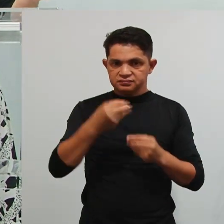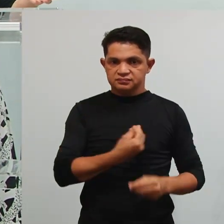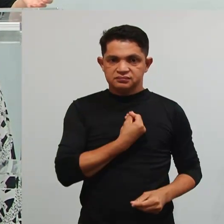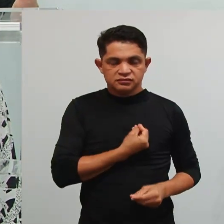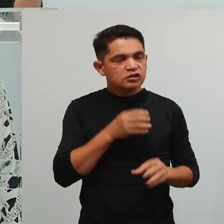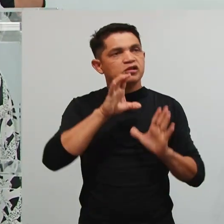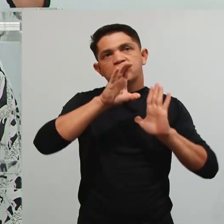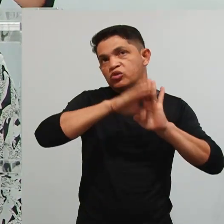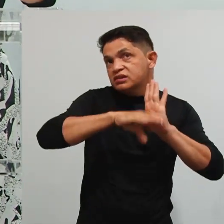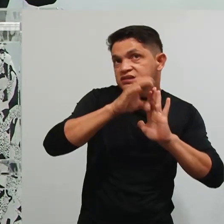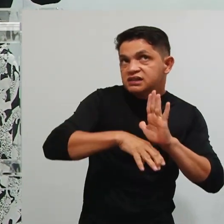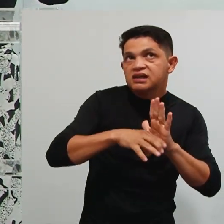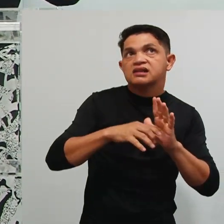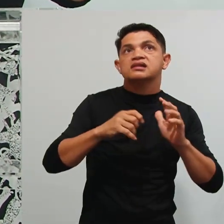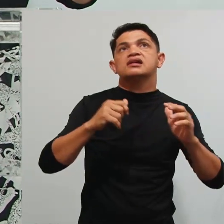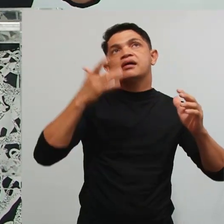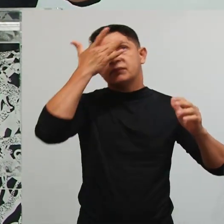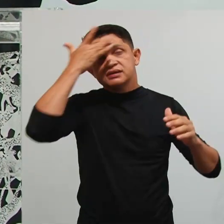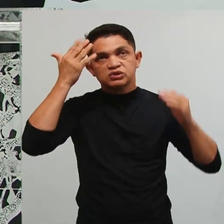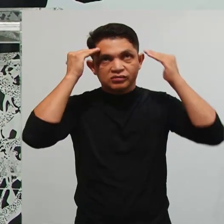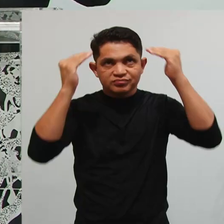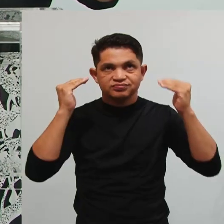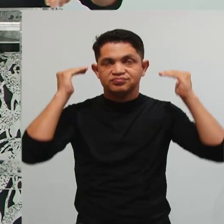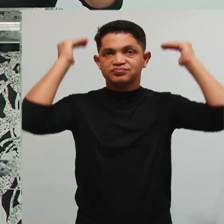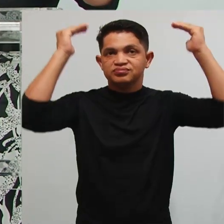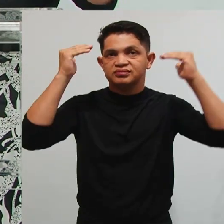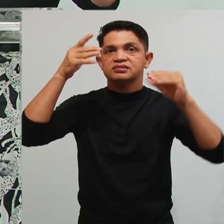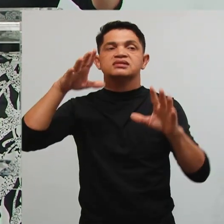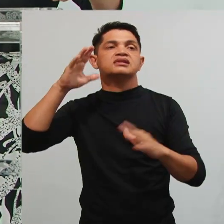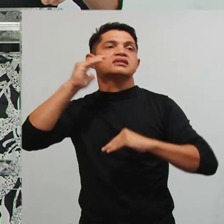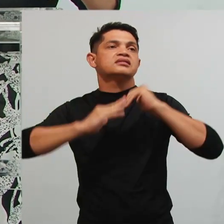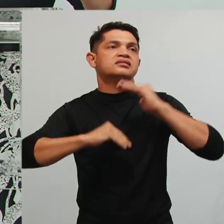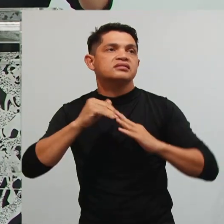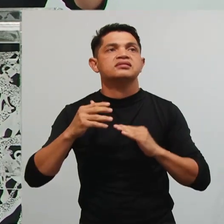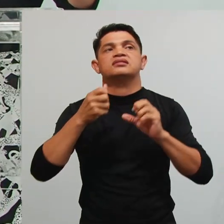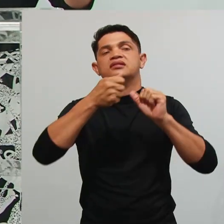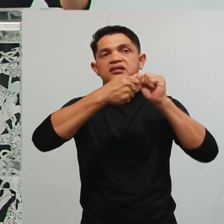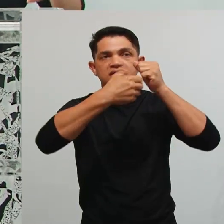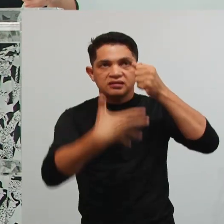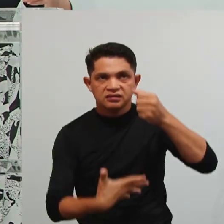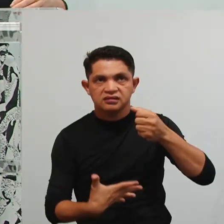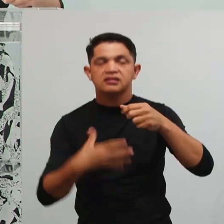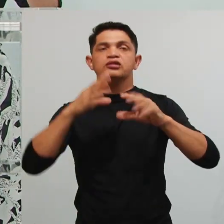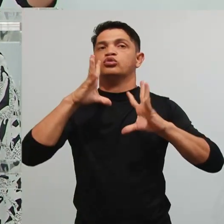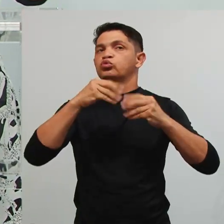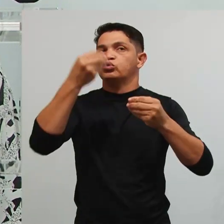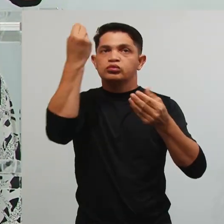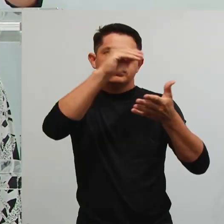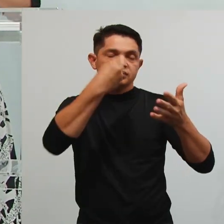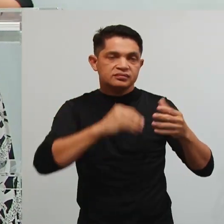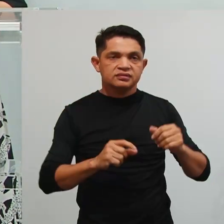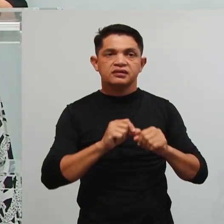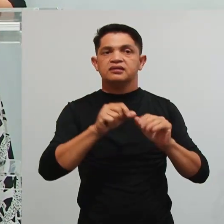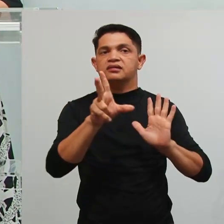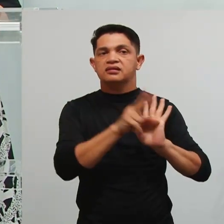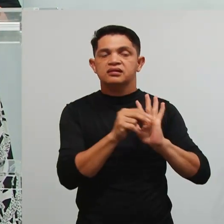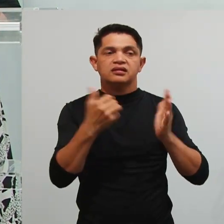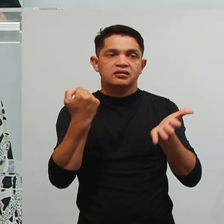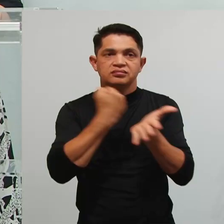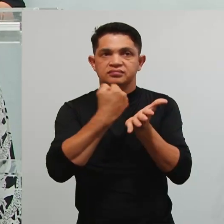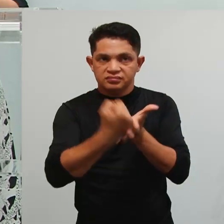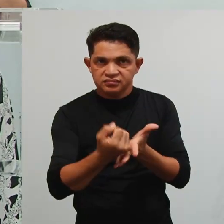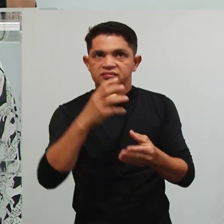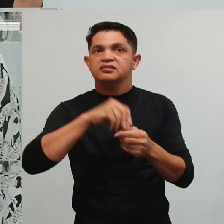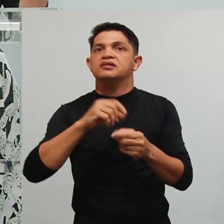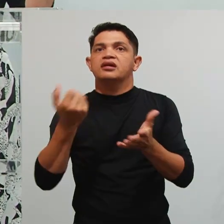de classe, aí os professores se reúnem no final de cada bimestre para fazer o conselho, e tudo que é decidido em conselho é registrado numa